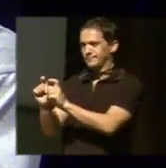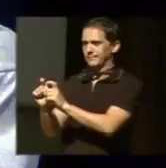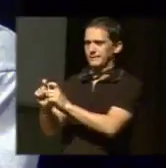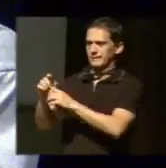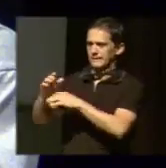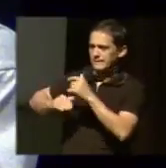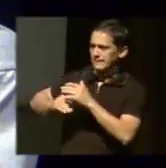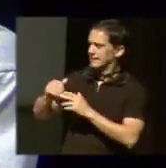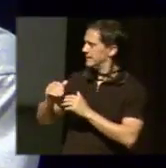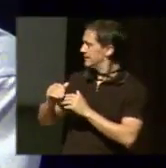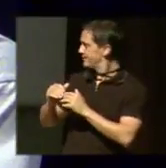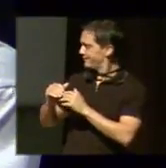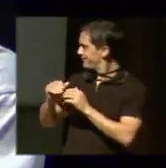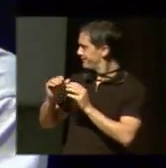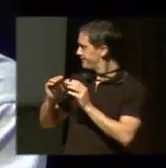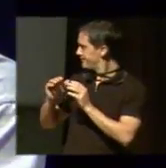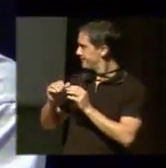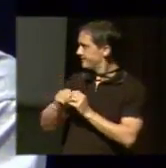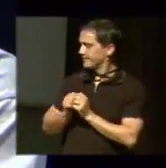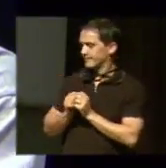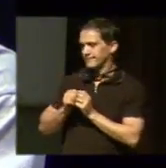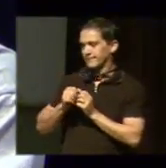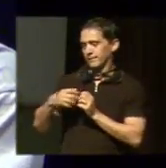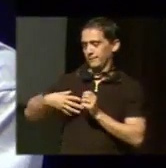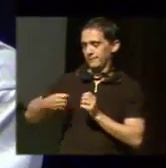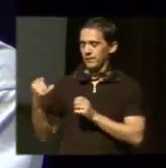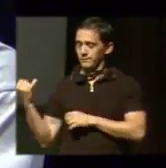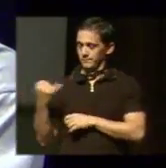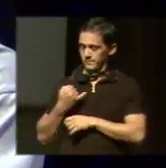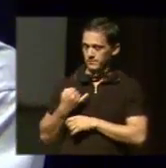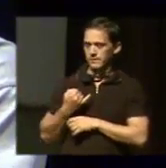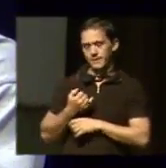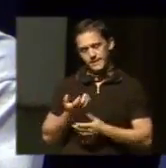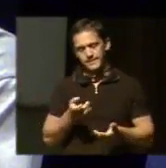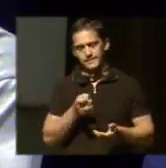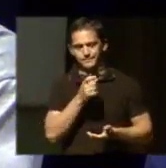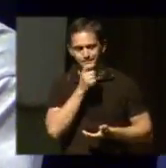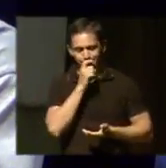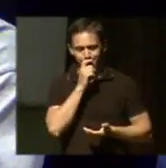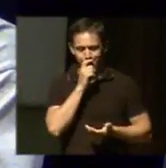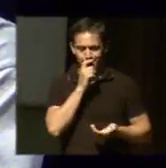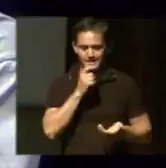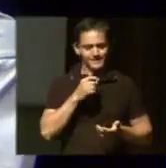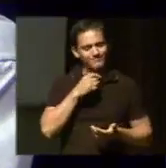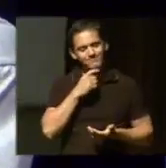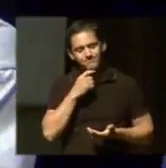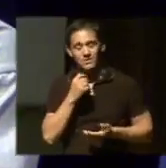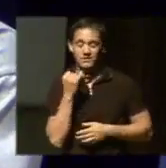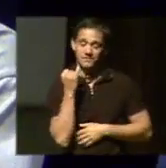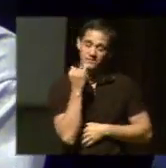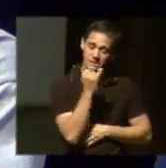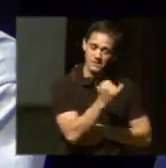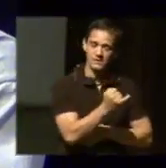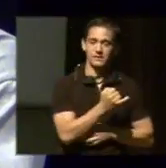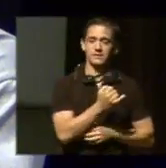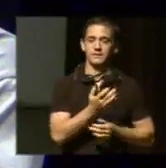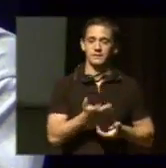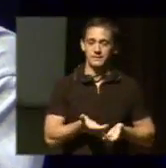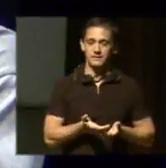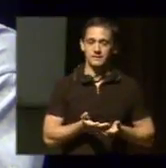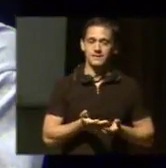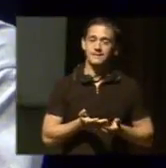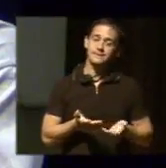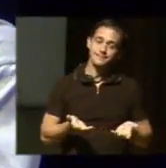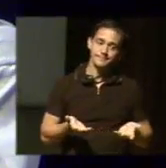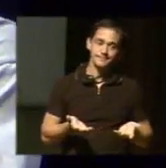o filho falou o seguinte: bah, pai, realmente, nós não conseguimos, eu avisei pro senhor que não ia dar